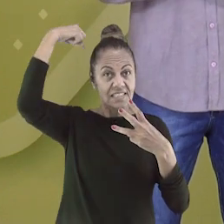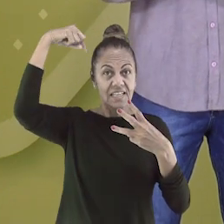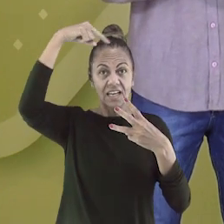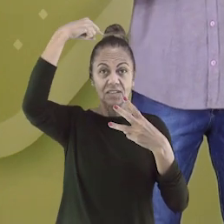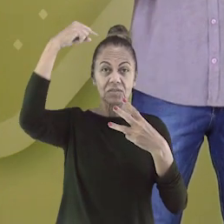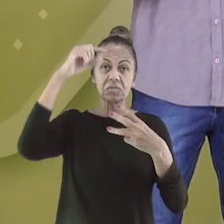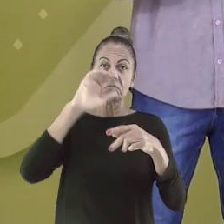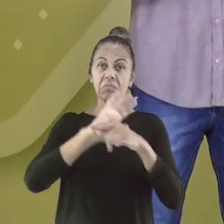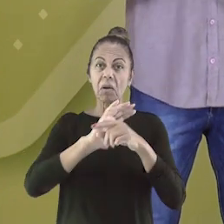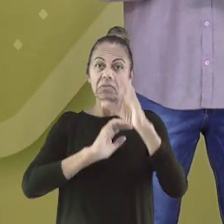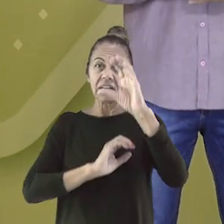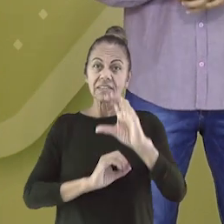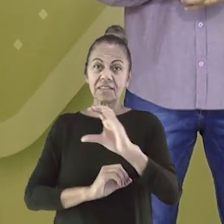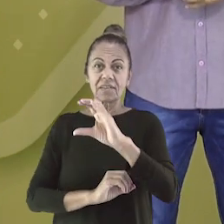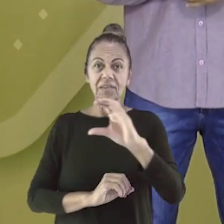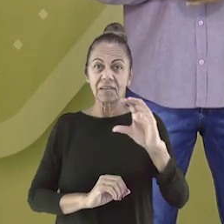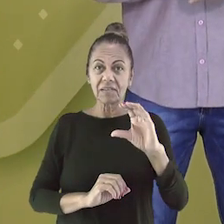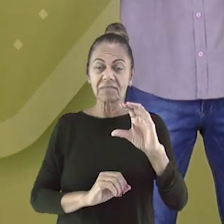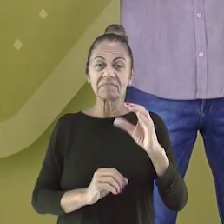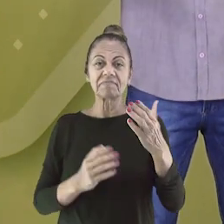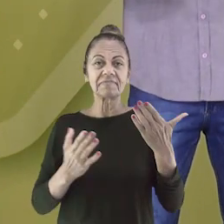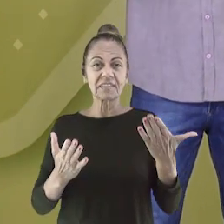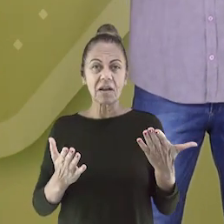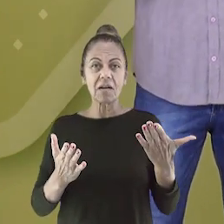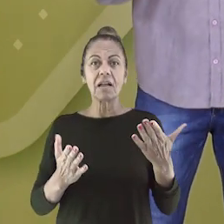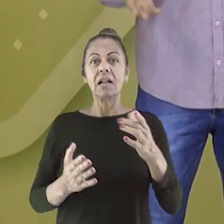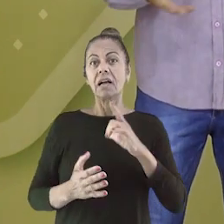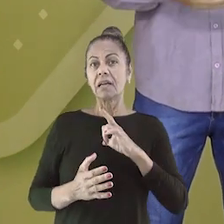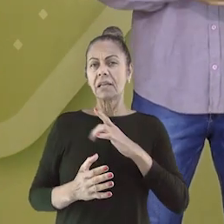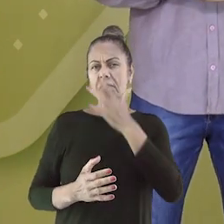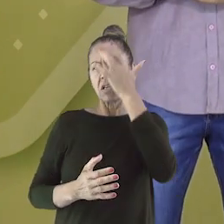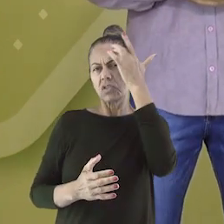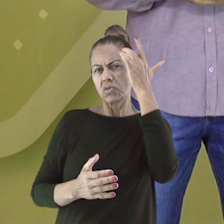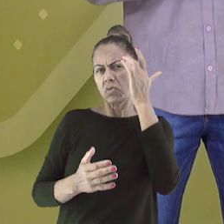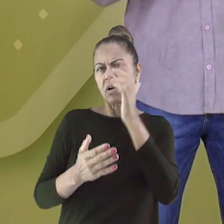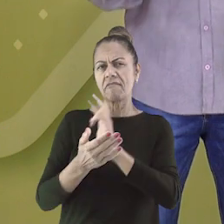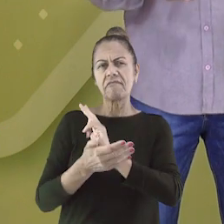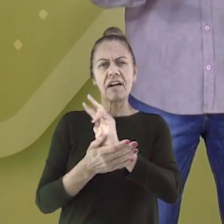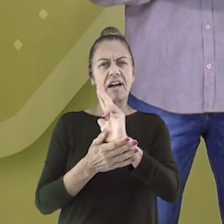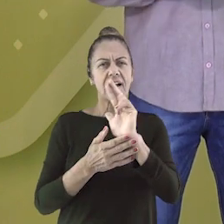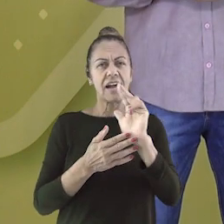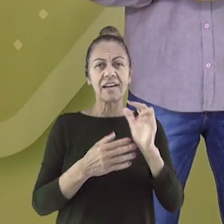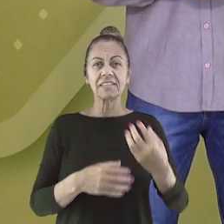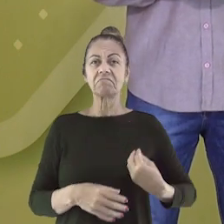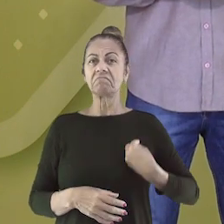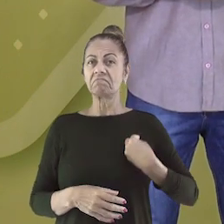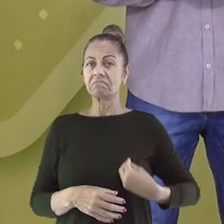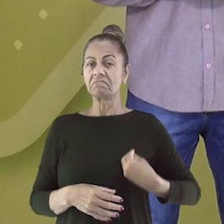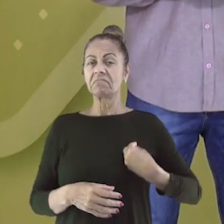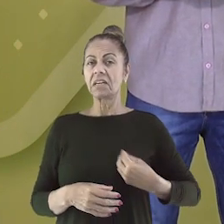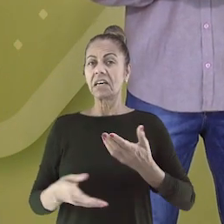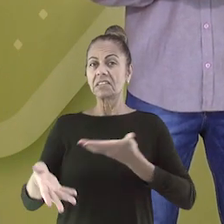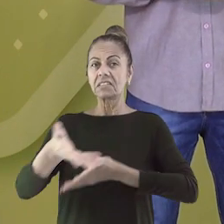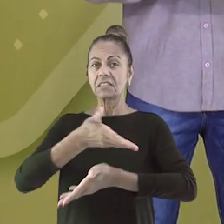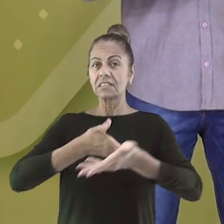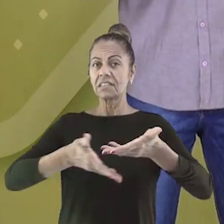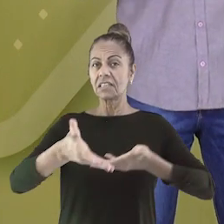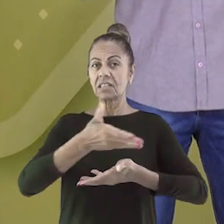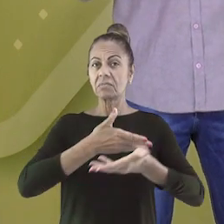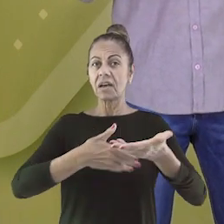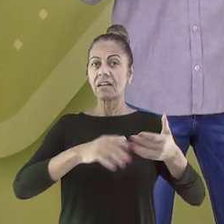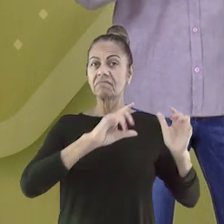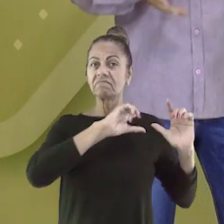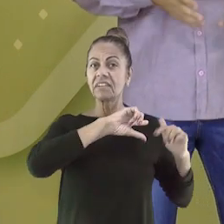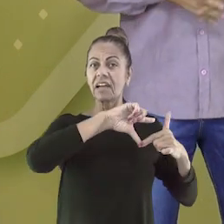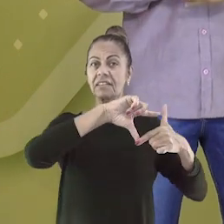Pedro, São João e Santo Antônio. Mas é fato que pessoas de diversas religiões costumam participar dessas festas, que se